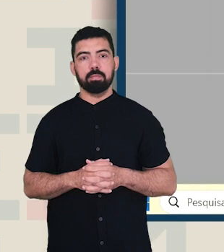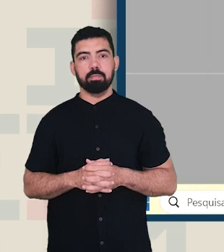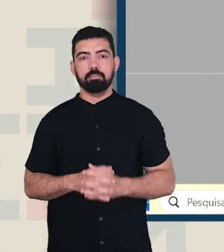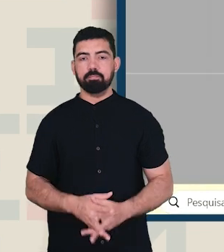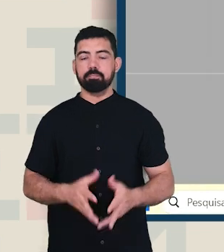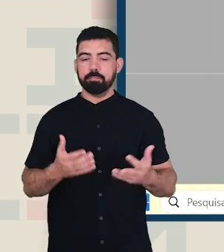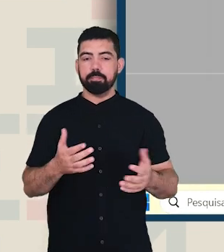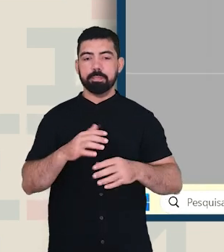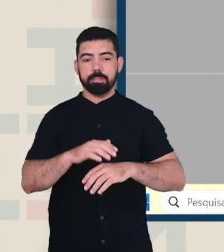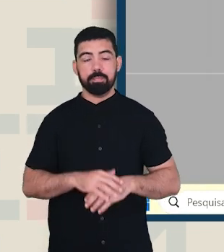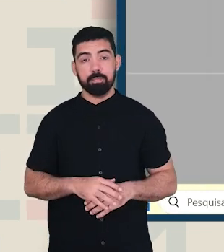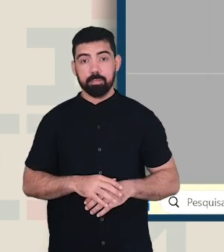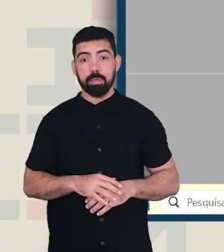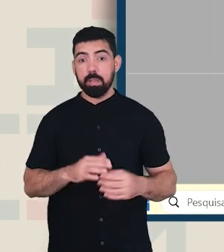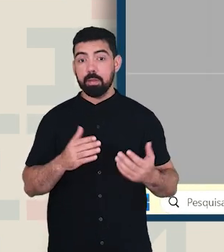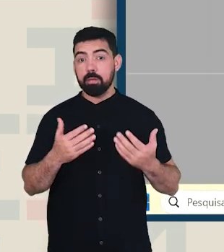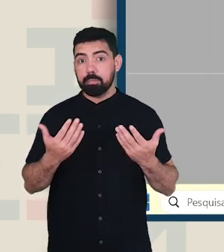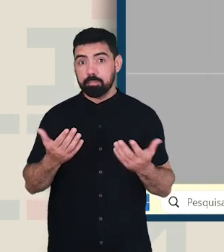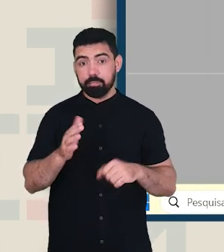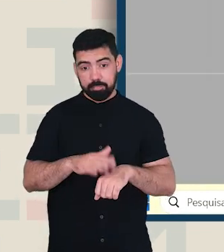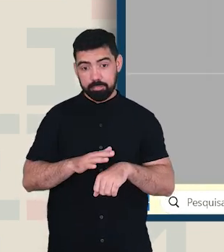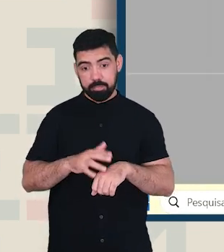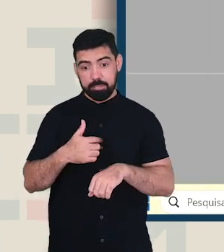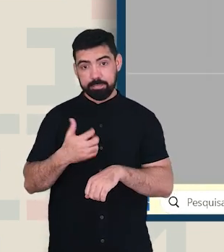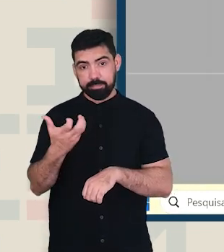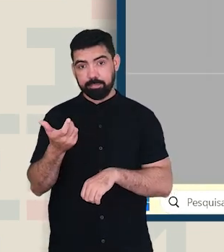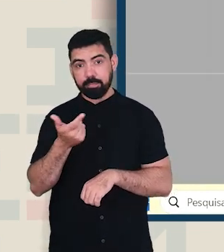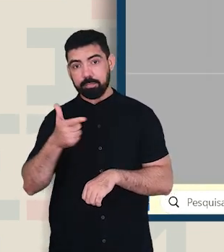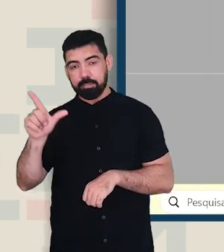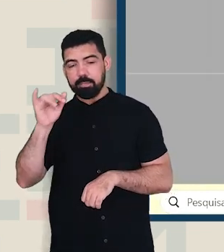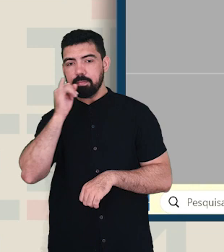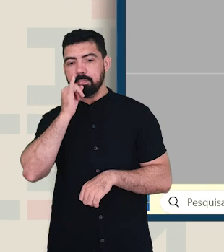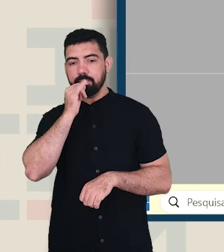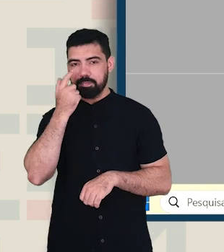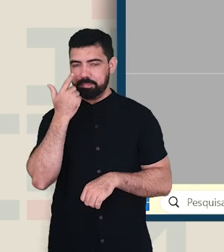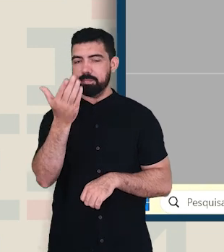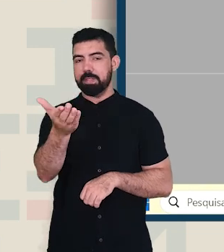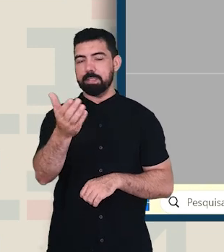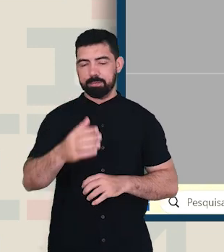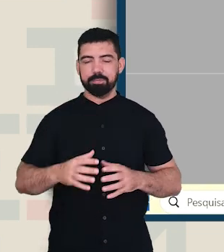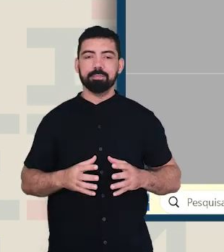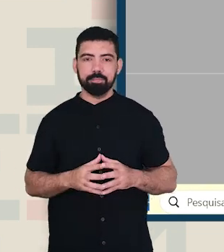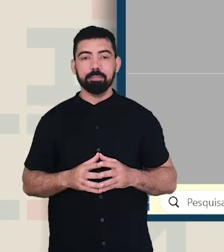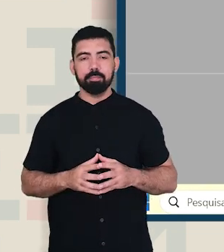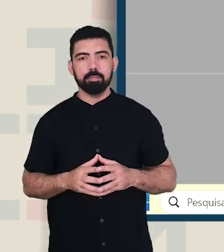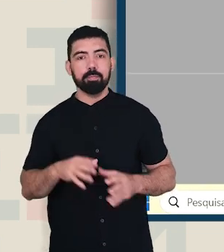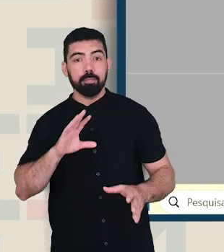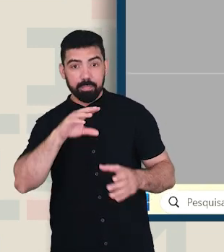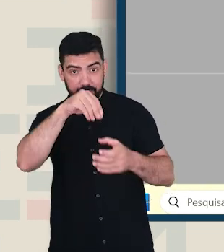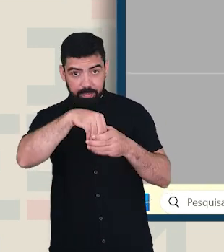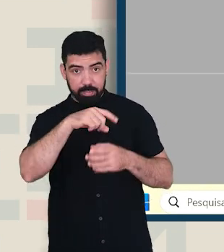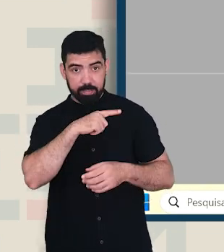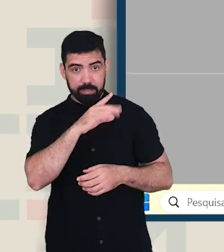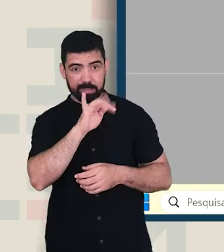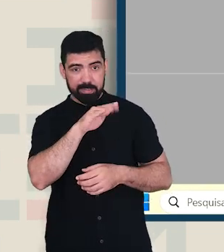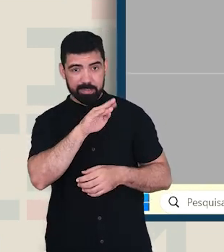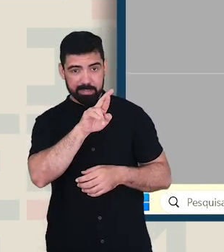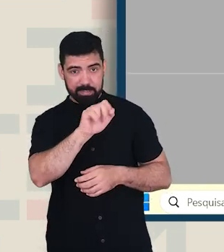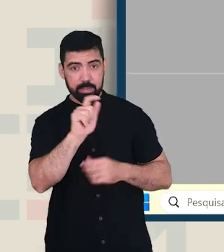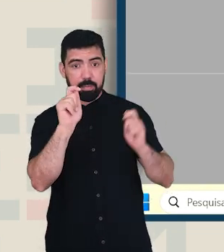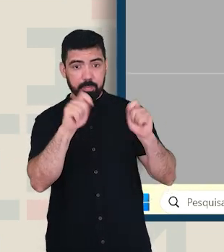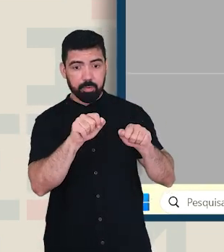E qualquer aquele outro, este. Nesse timbre eu tenho como